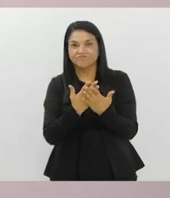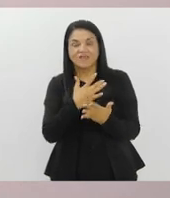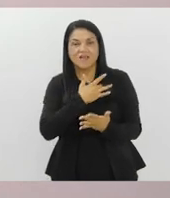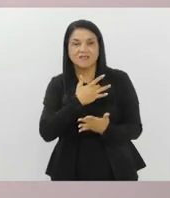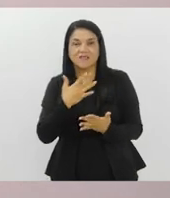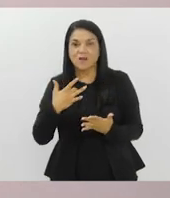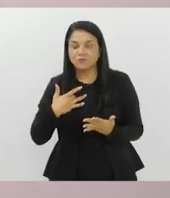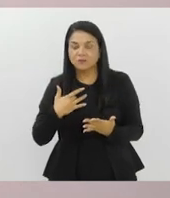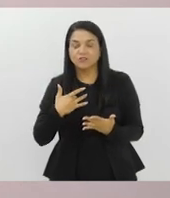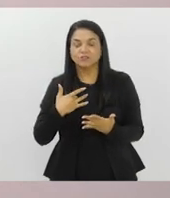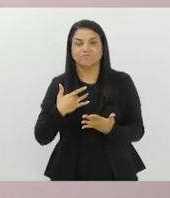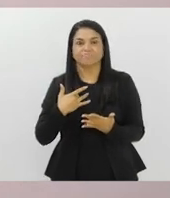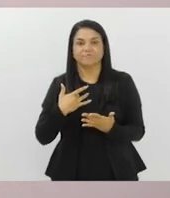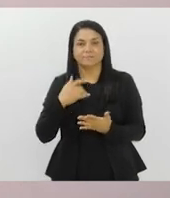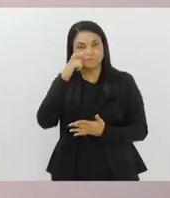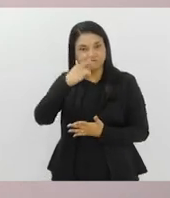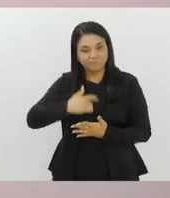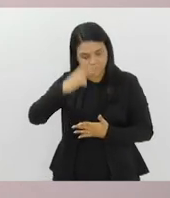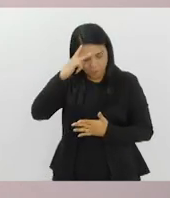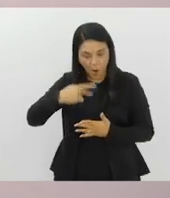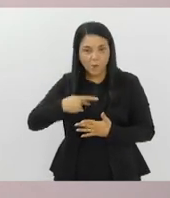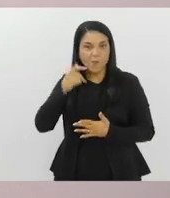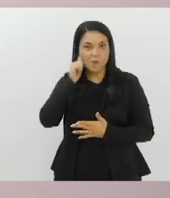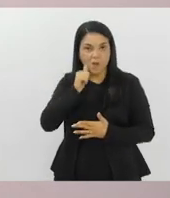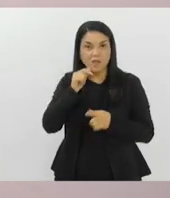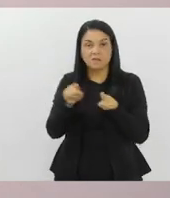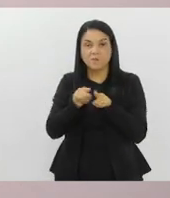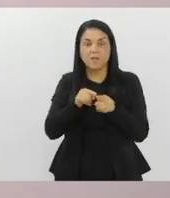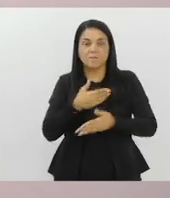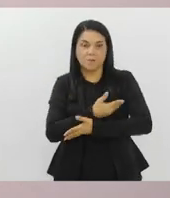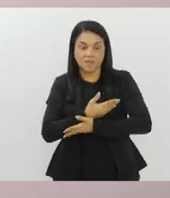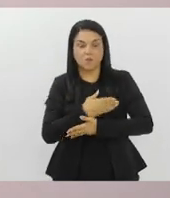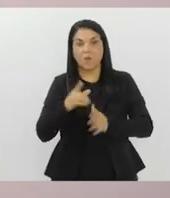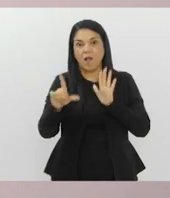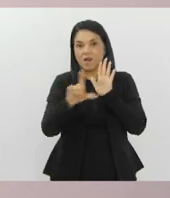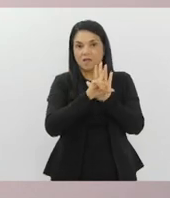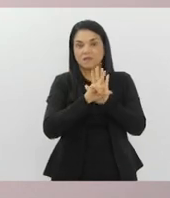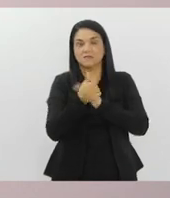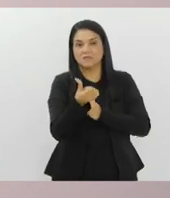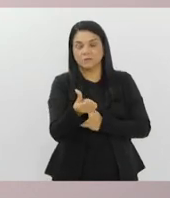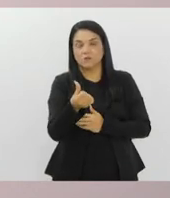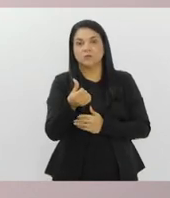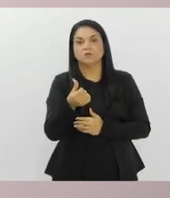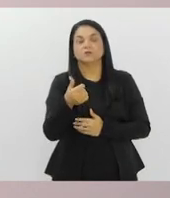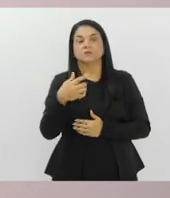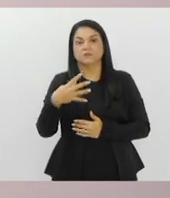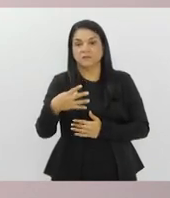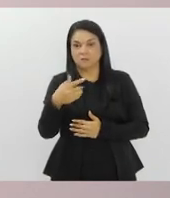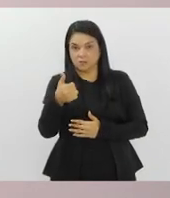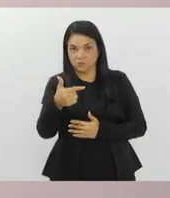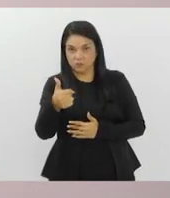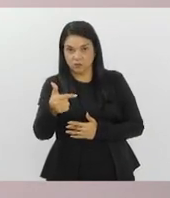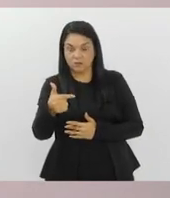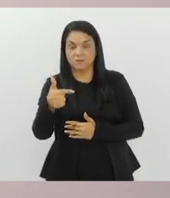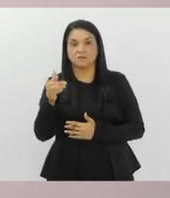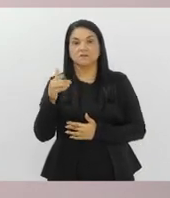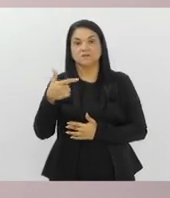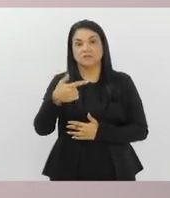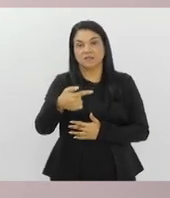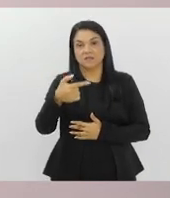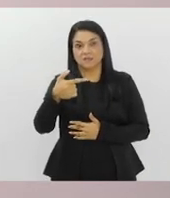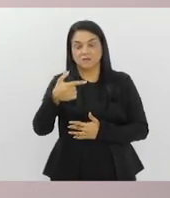seu bebê. Existe uma lei, que é a Lei 6.202, de 75, que fala da licença, né,